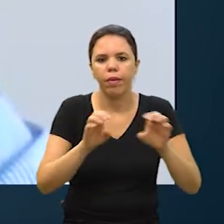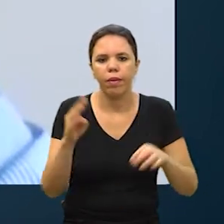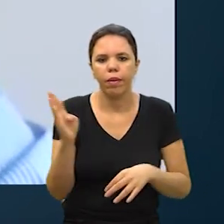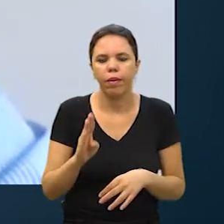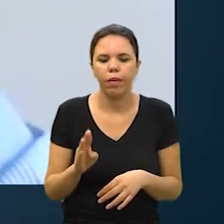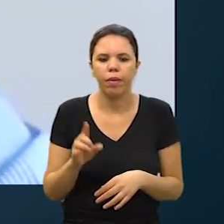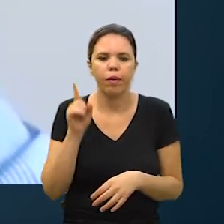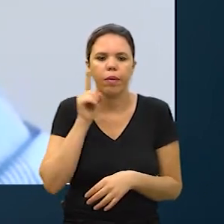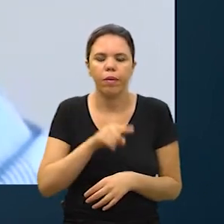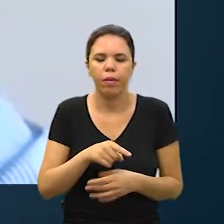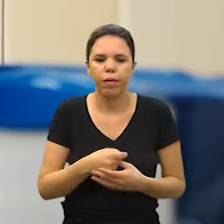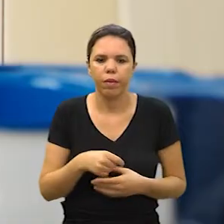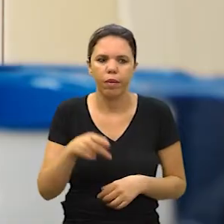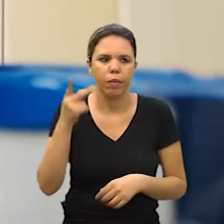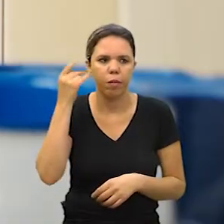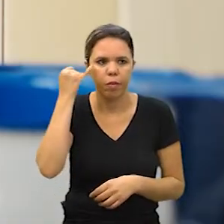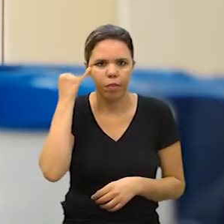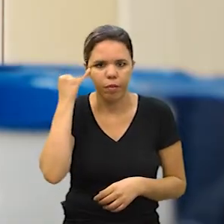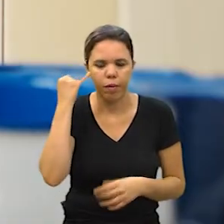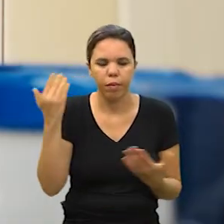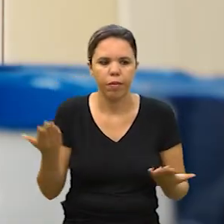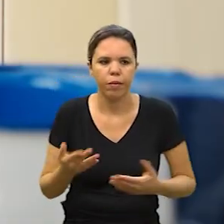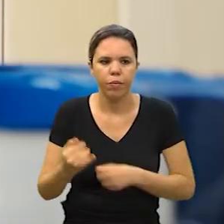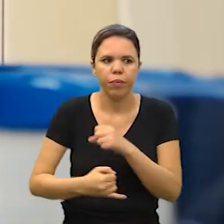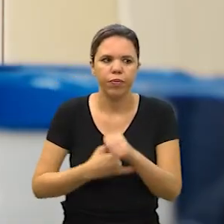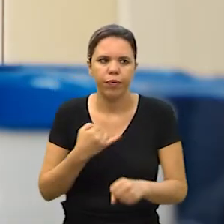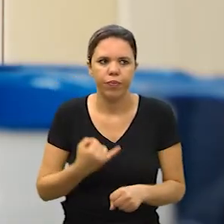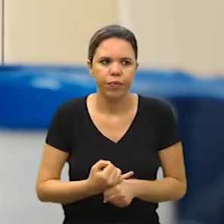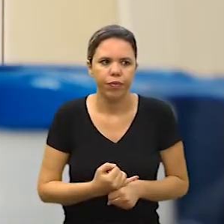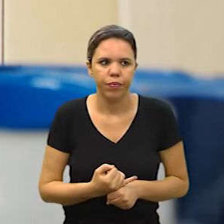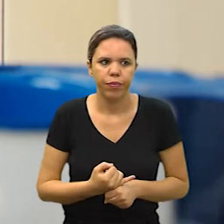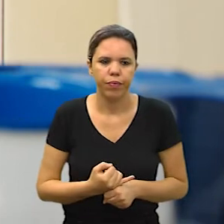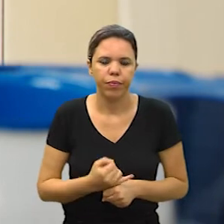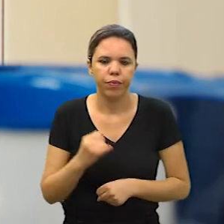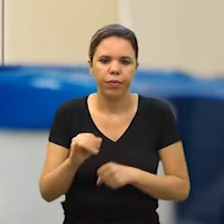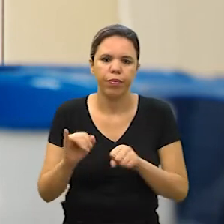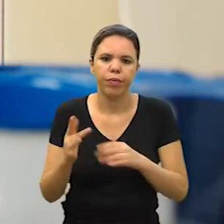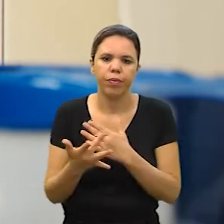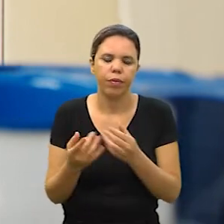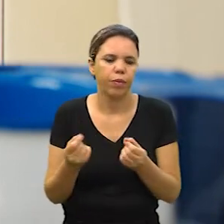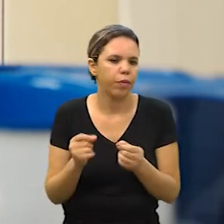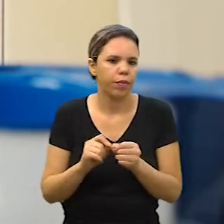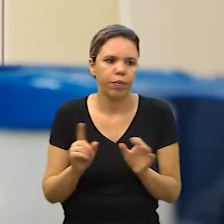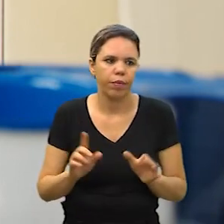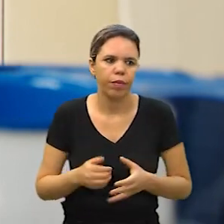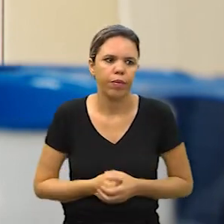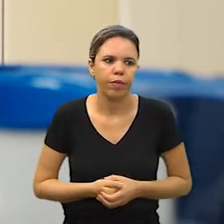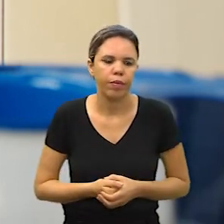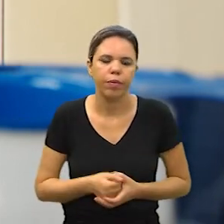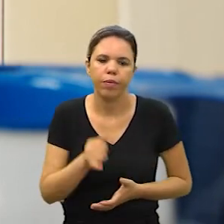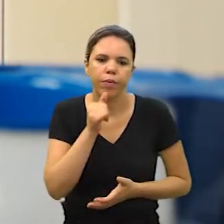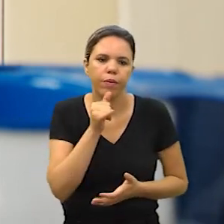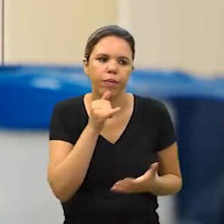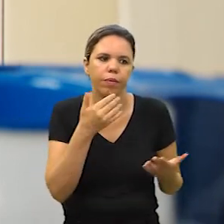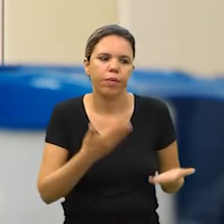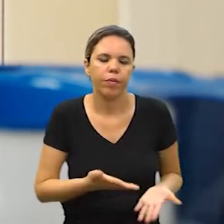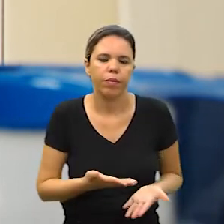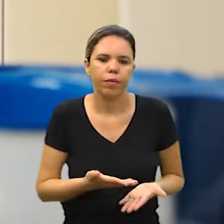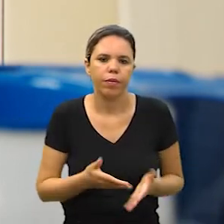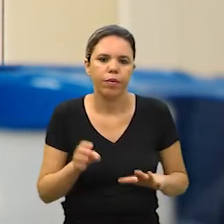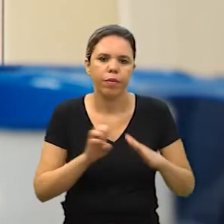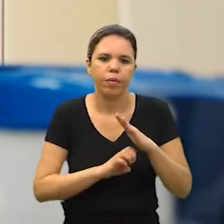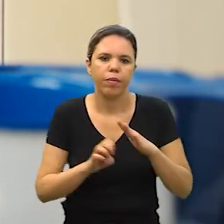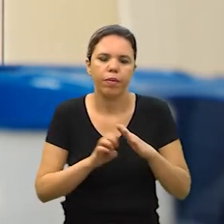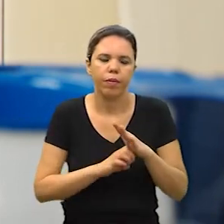Brasil e ir para os Estados Unidos, para o Japão. Hoje em dia, com a internet, com as mídias digitais, você não precisa fazer isso. Temos exemplos assim de